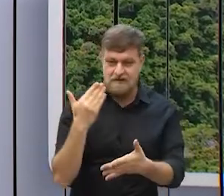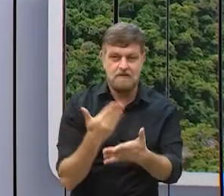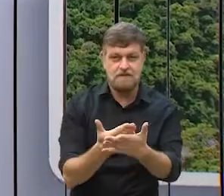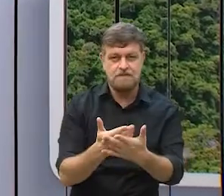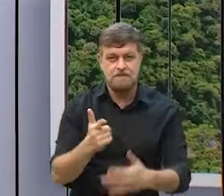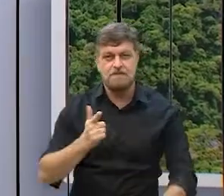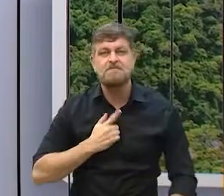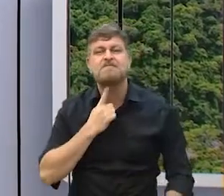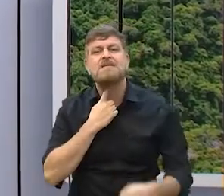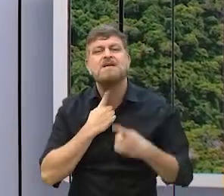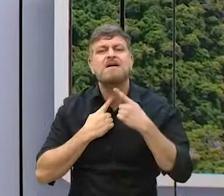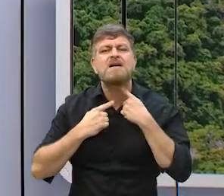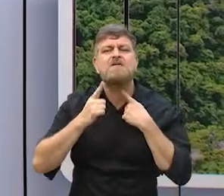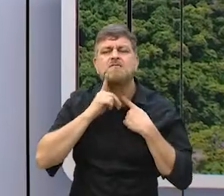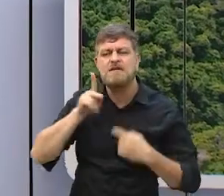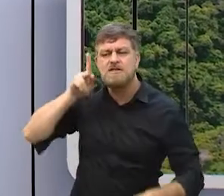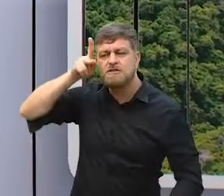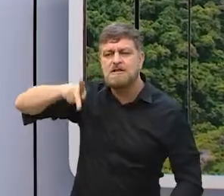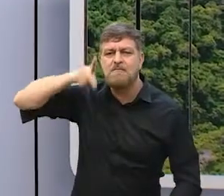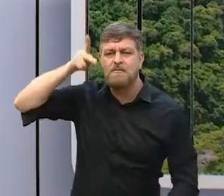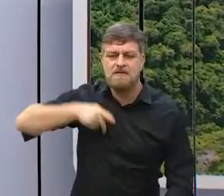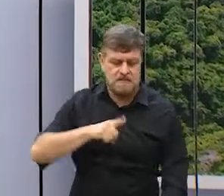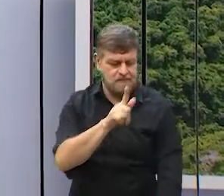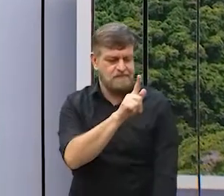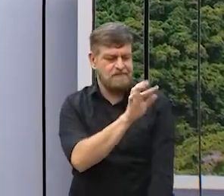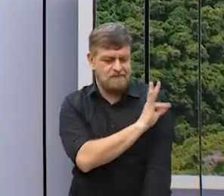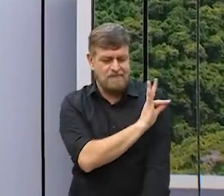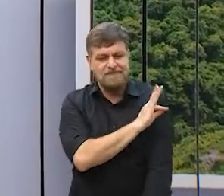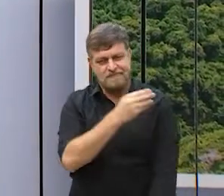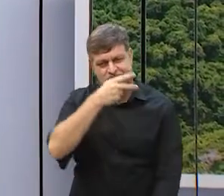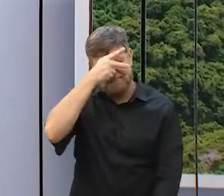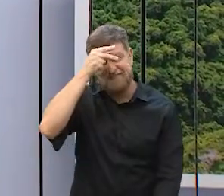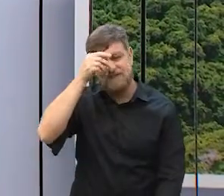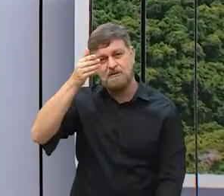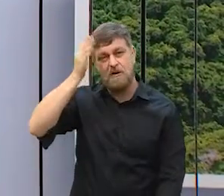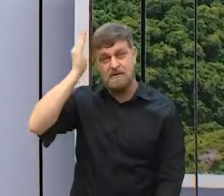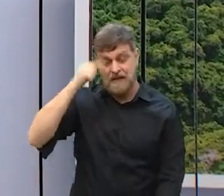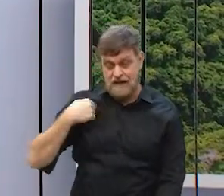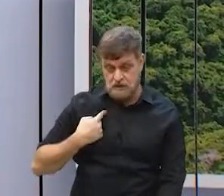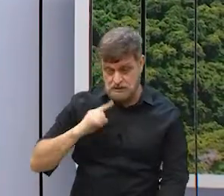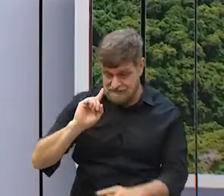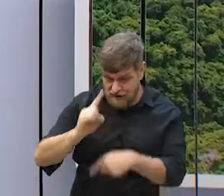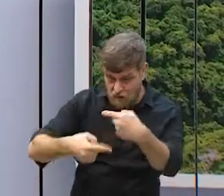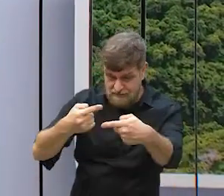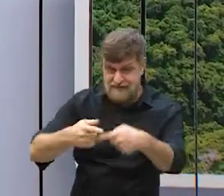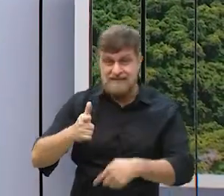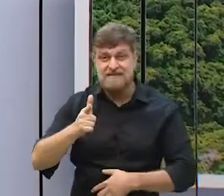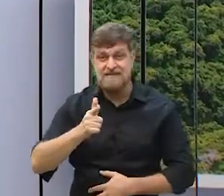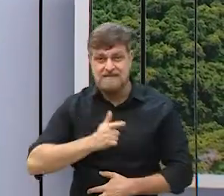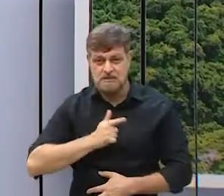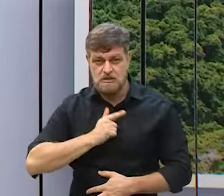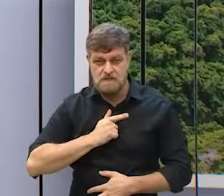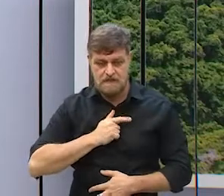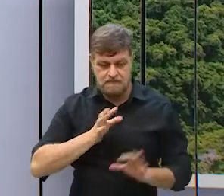da vontade política da gestão, não é? Eu acho que a gente só vai ter êxito se houver esta integração, não